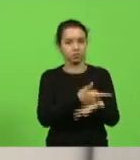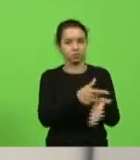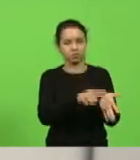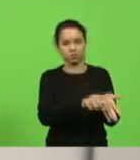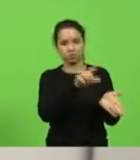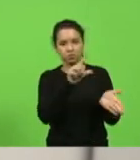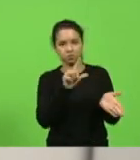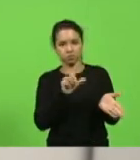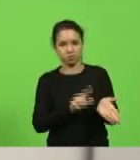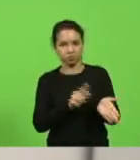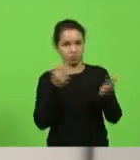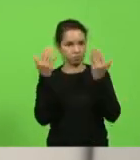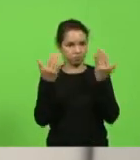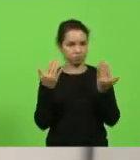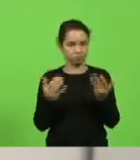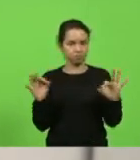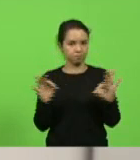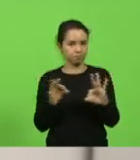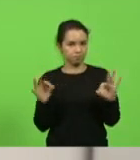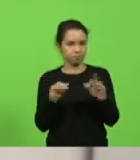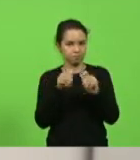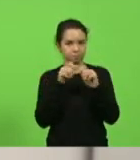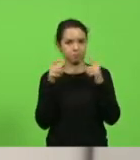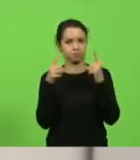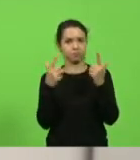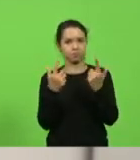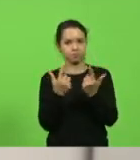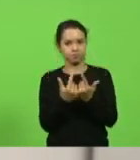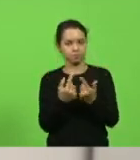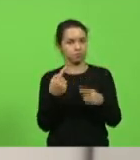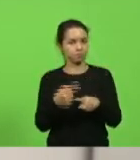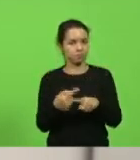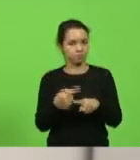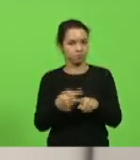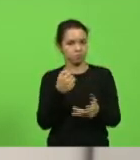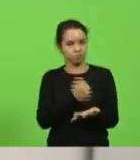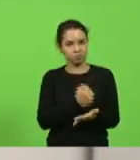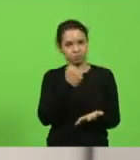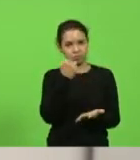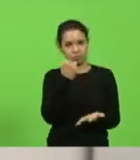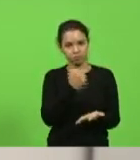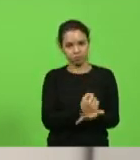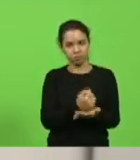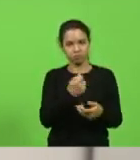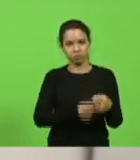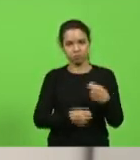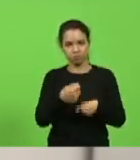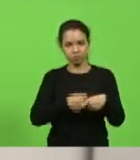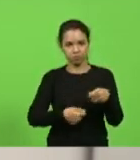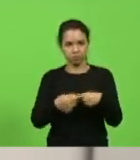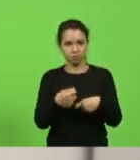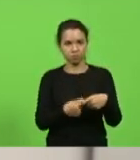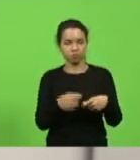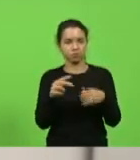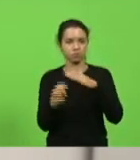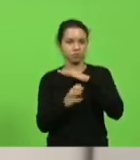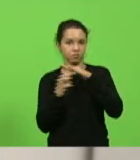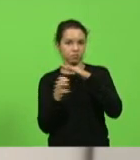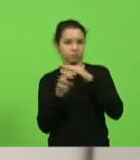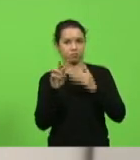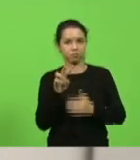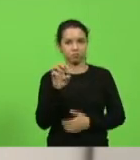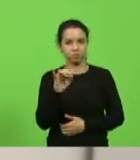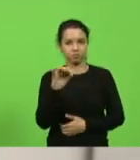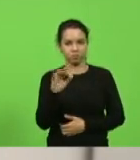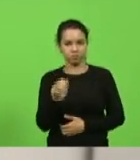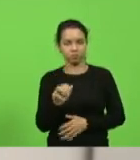à apreciação pela Assembleia Legislativa, uma vez que o contrato administrativo com a Veigamed, àquele tempo, já